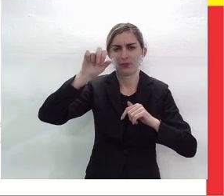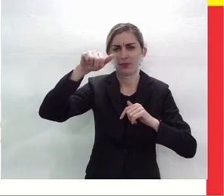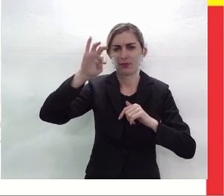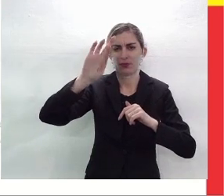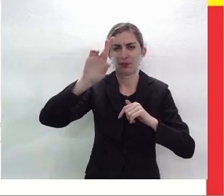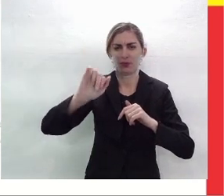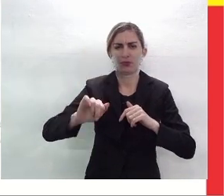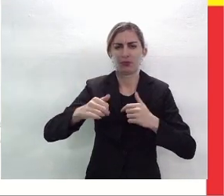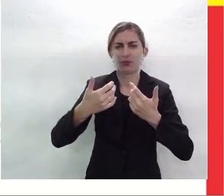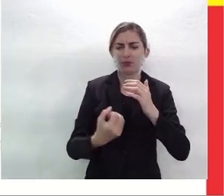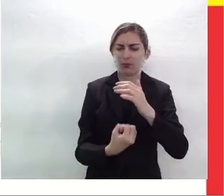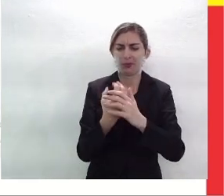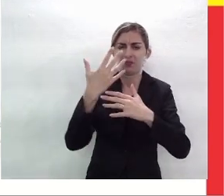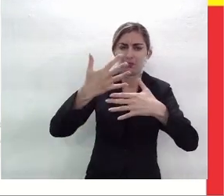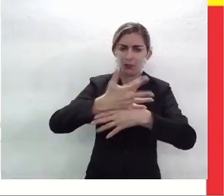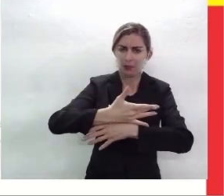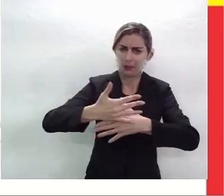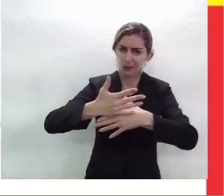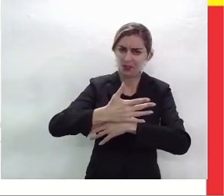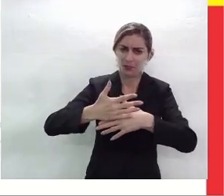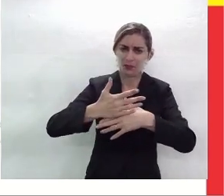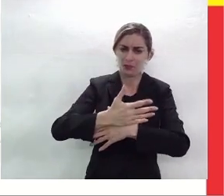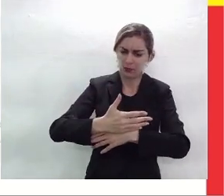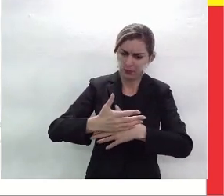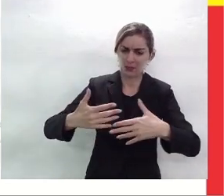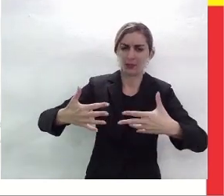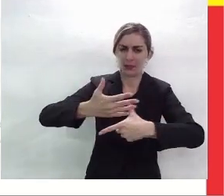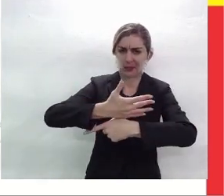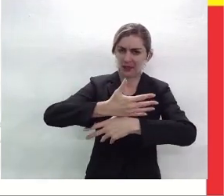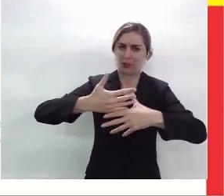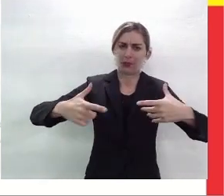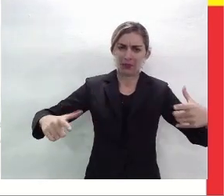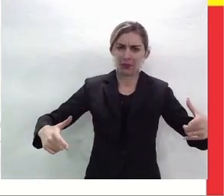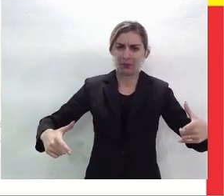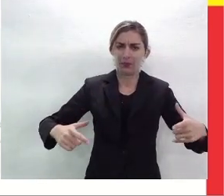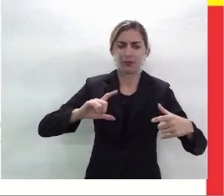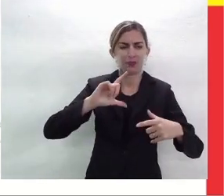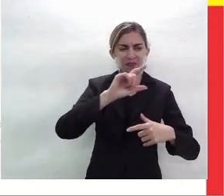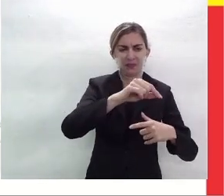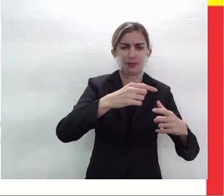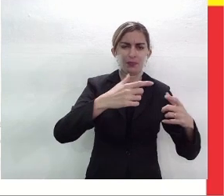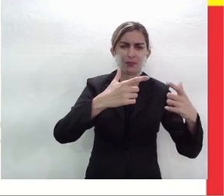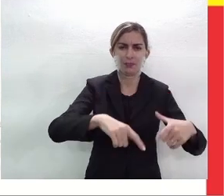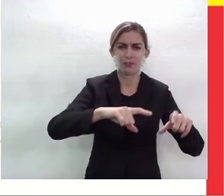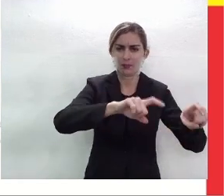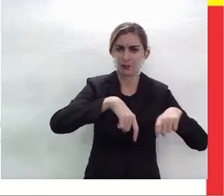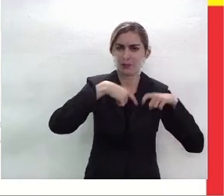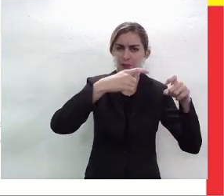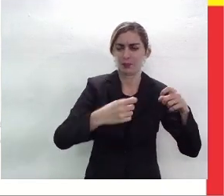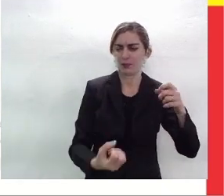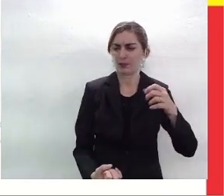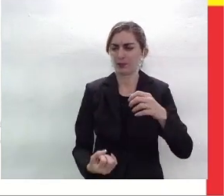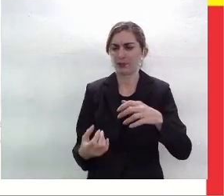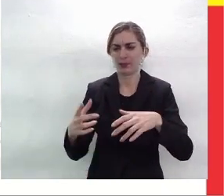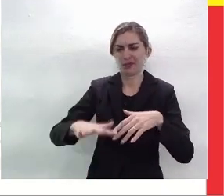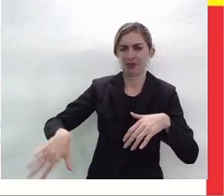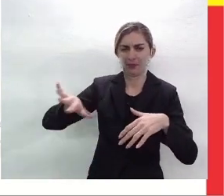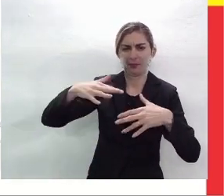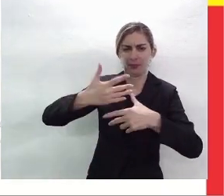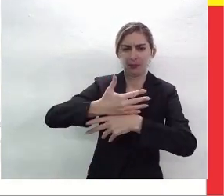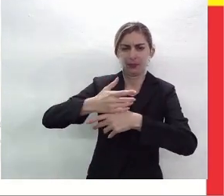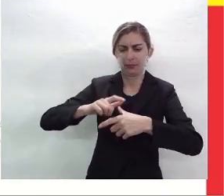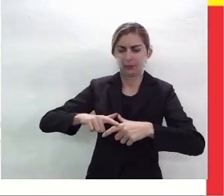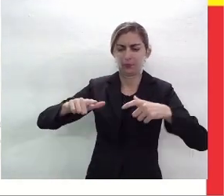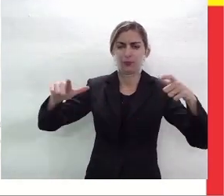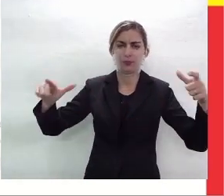urbanas, elas nasceram em cidades consideradas urbanas, ou seja, sai daquele eixo rural para vir